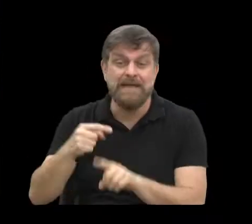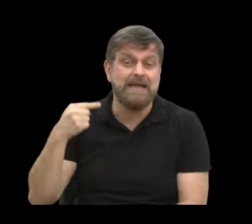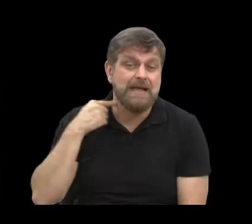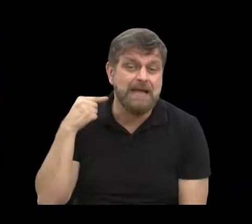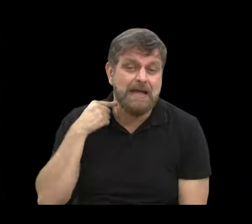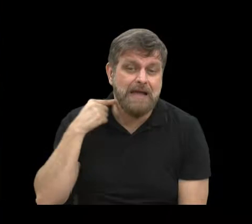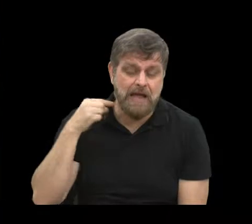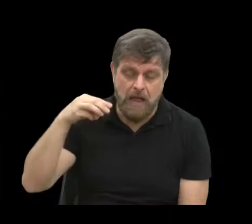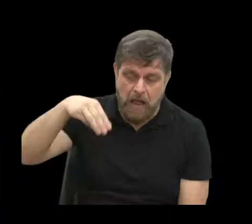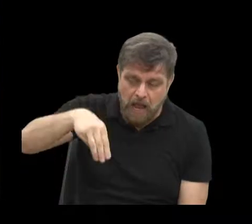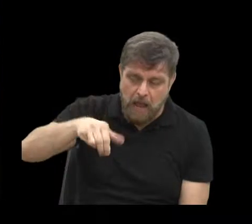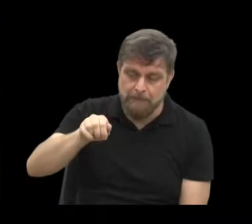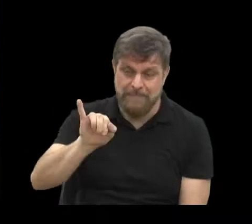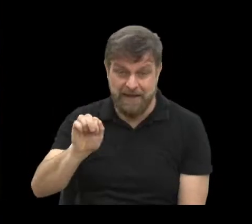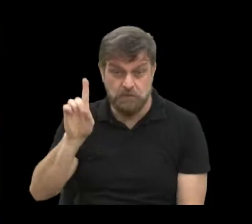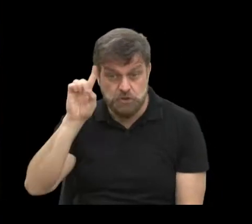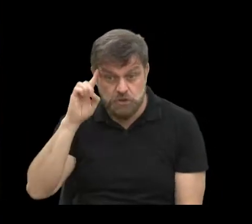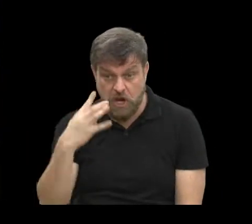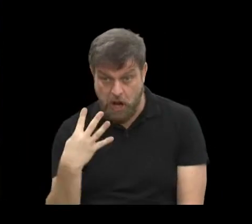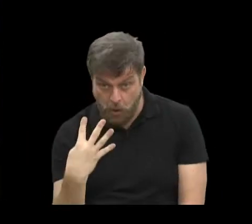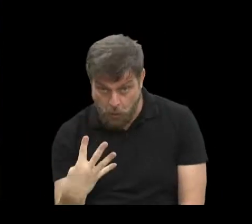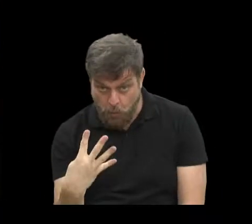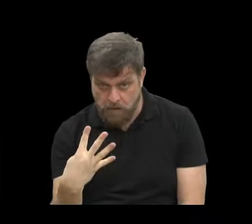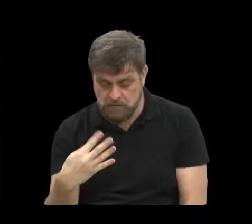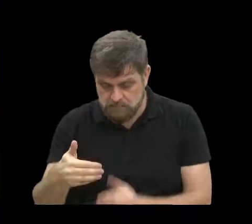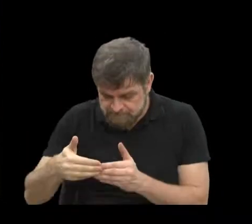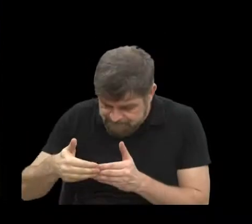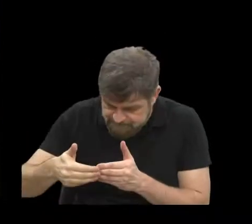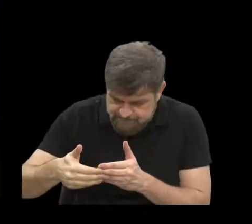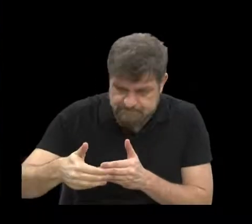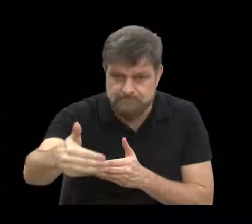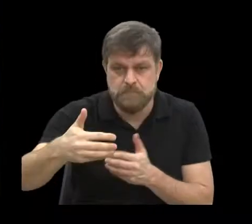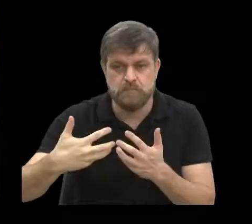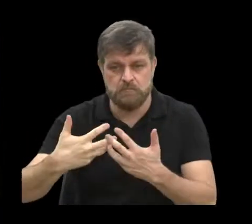de 2016, que também